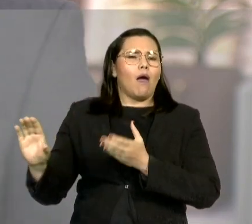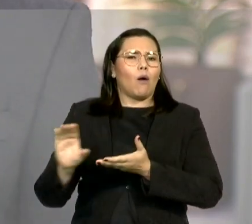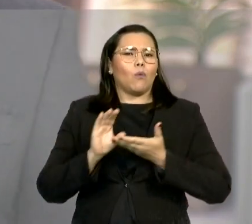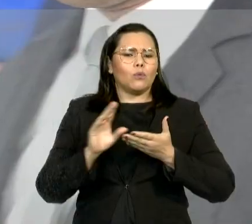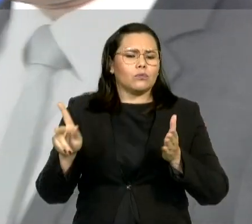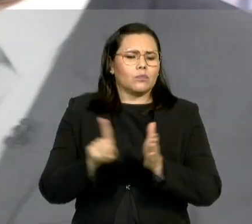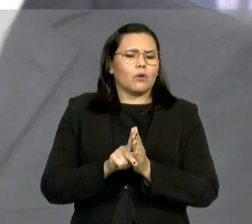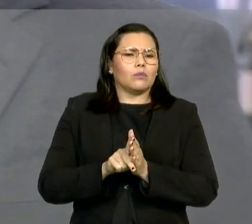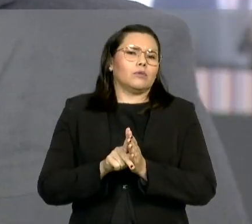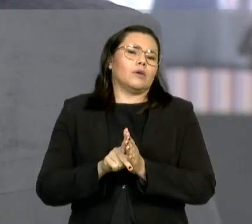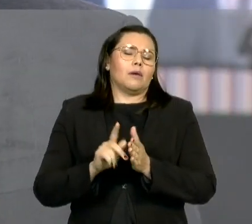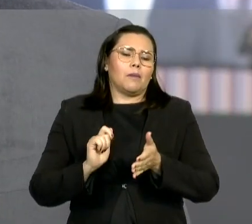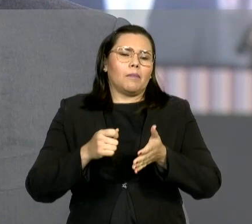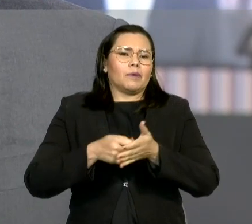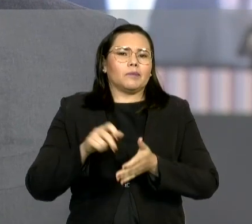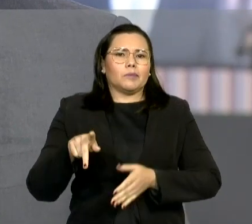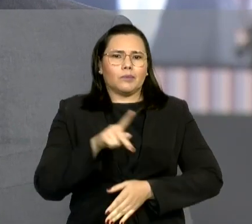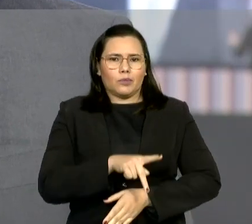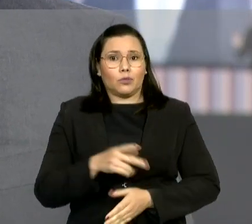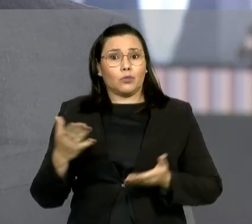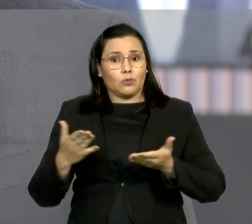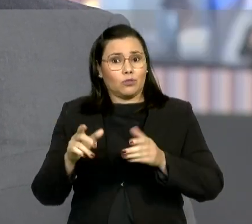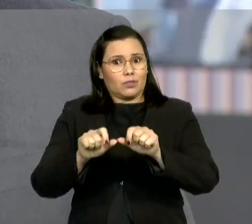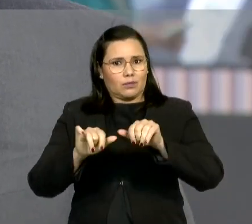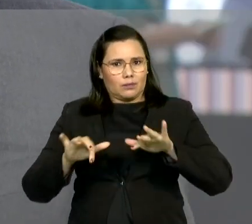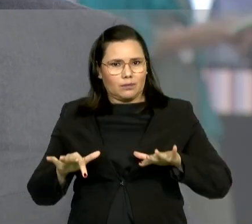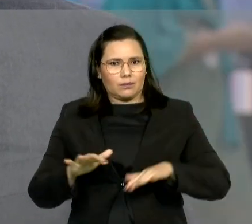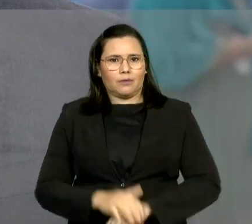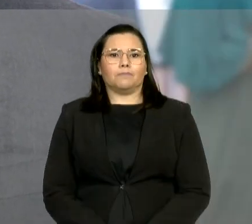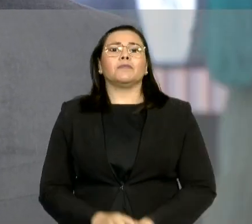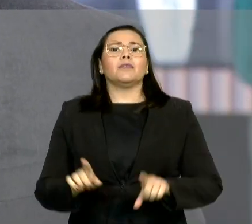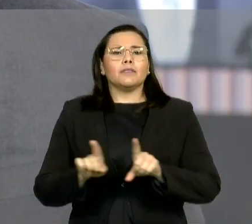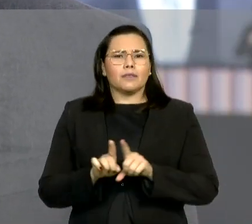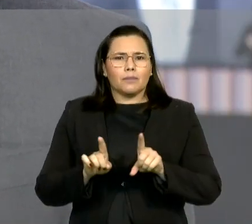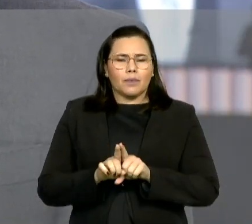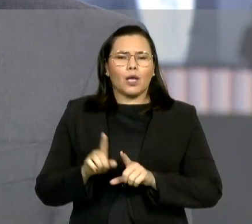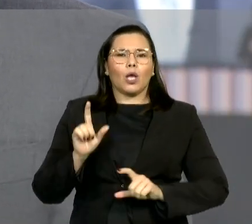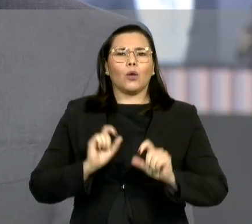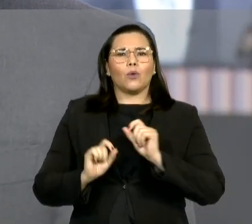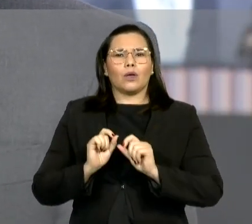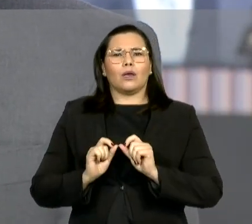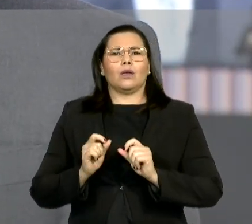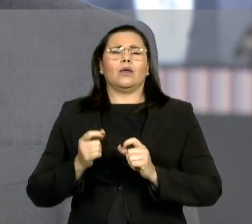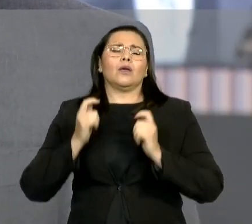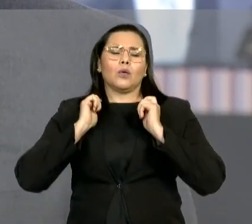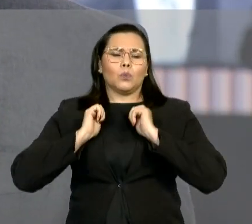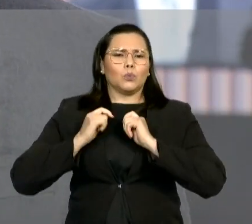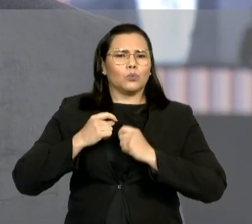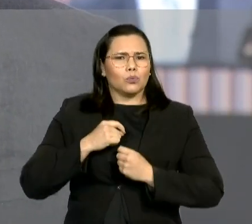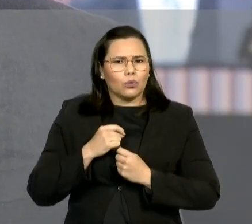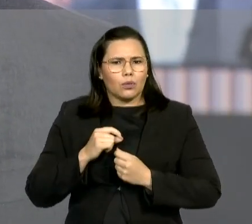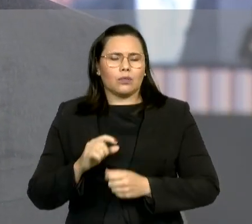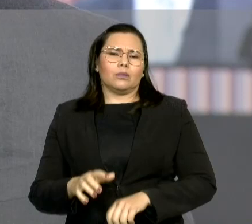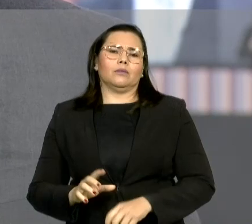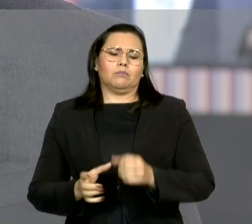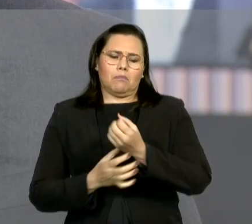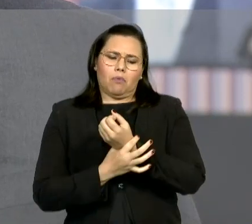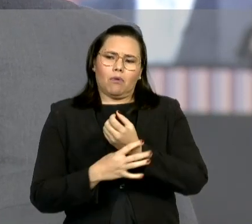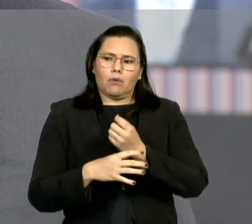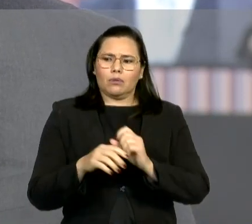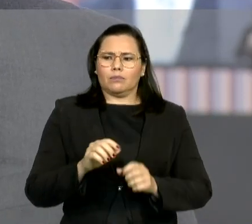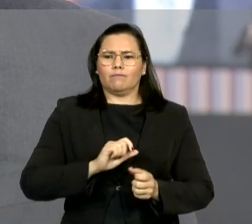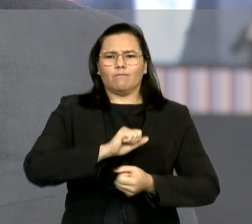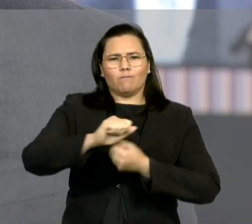hoje. Você vai ver ainda produção de joias de maneira sustentável com uma aposta do